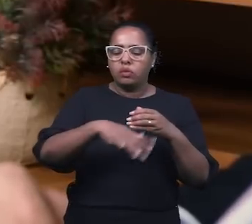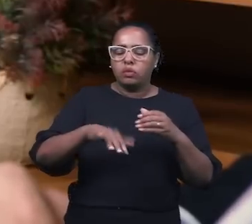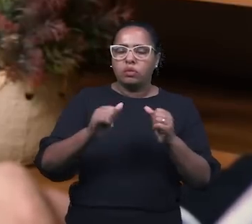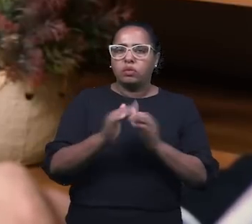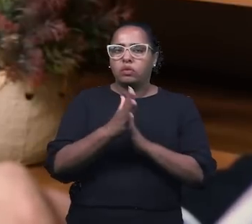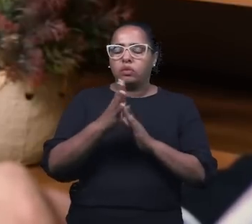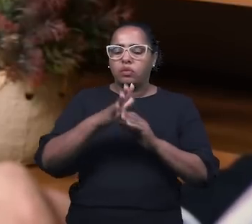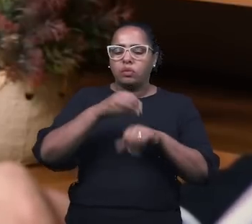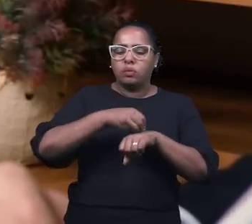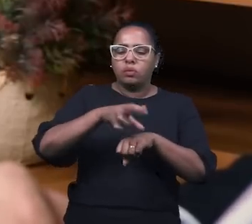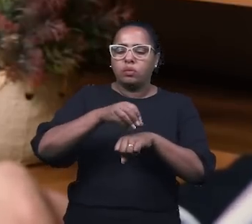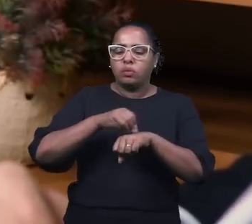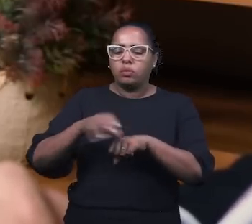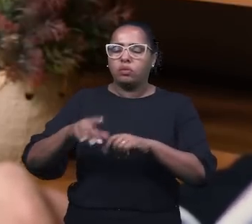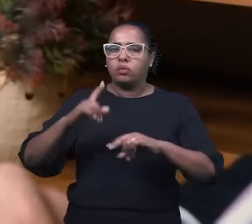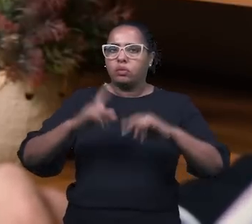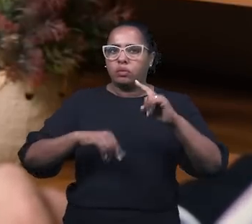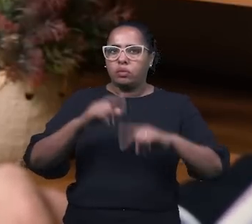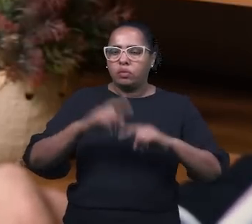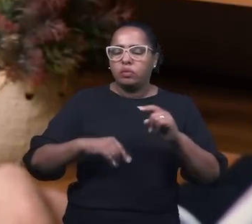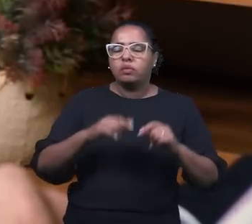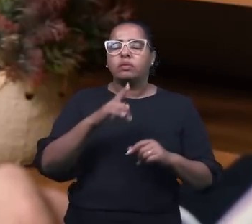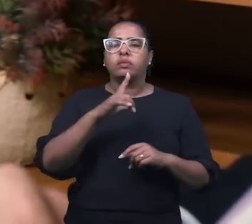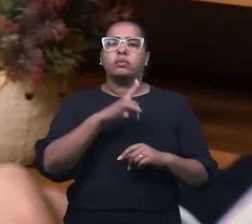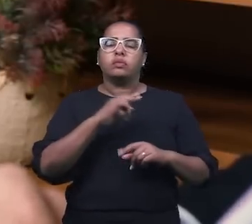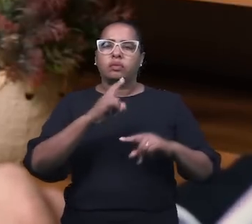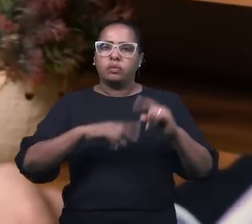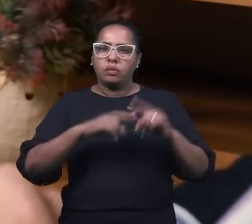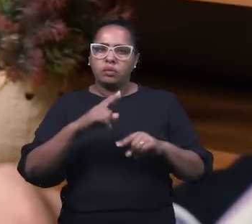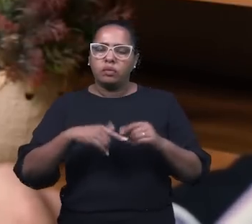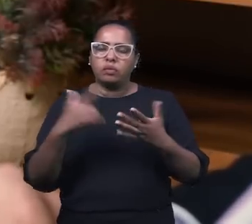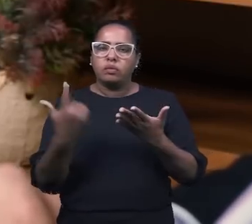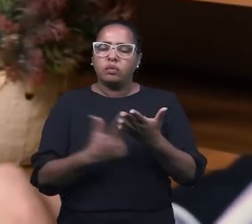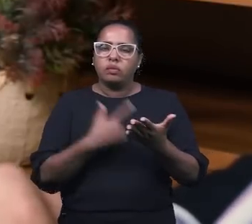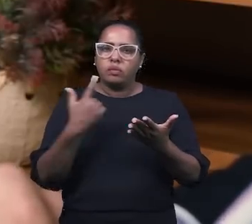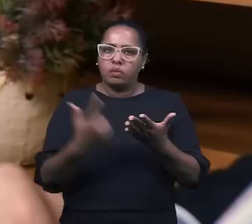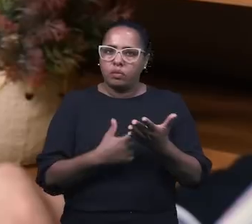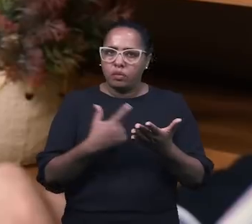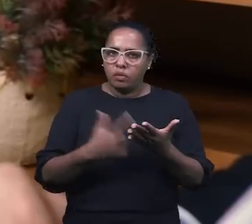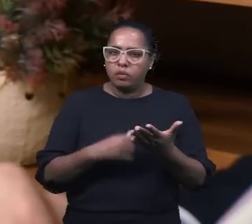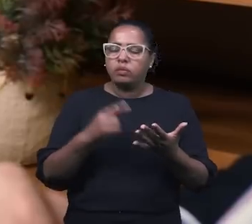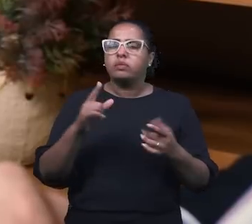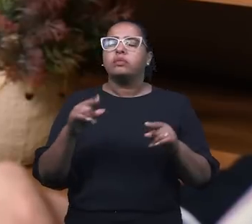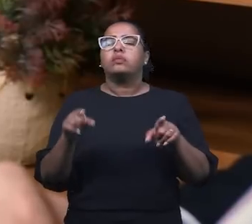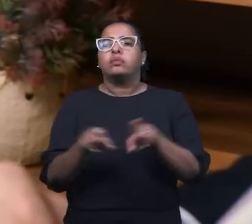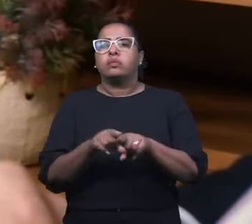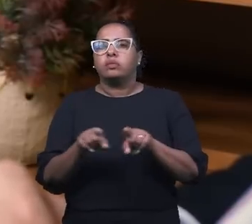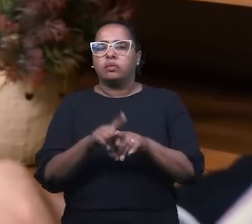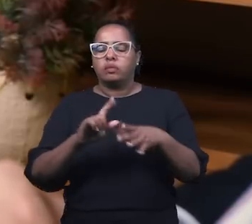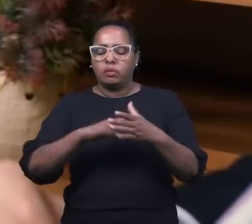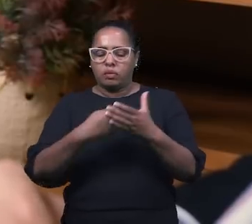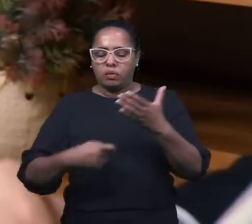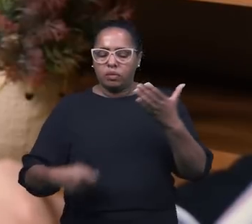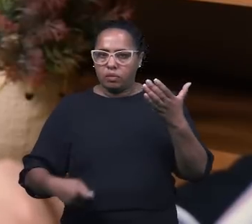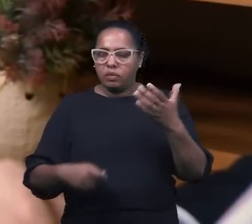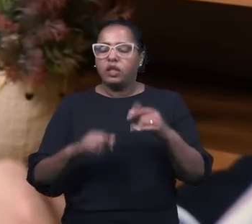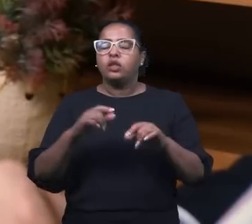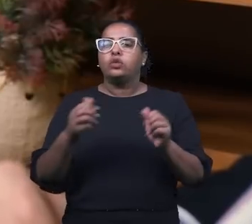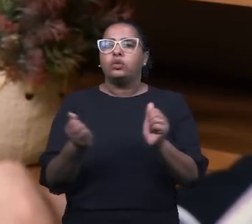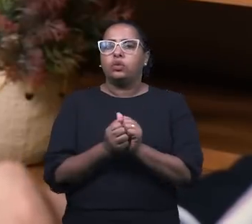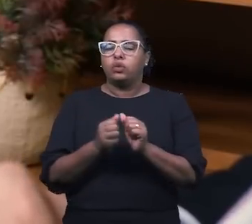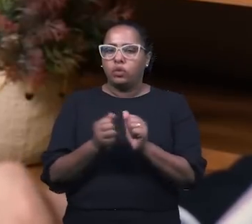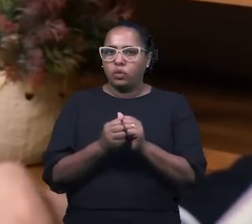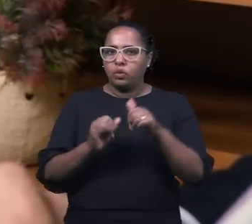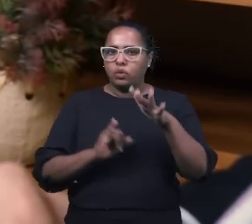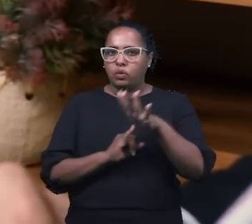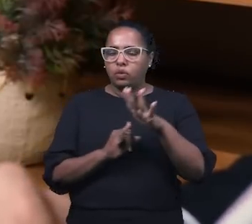tem fornecido material. Nós temos material tanto de apostilas, como temos também, juntamente com o Instituto